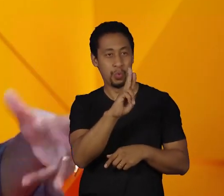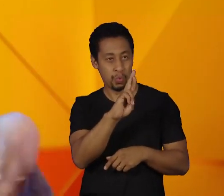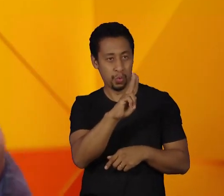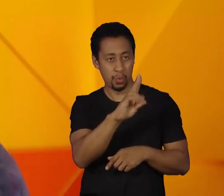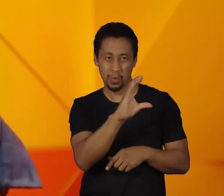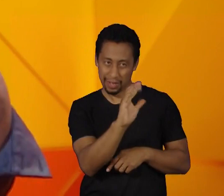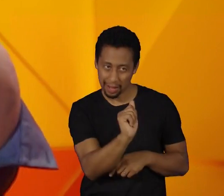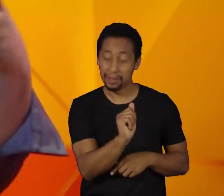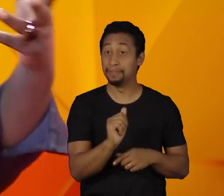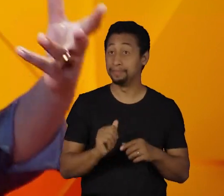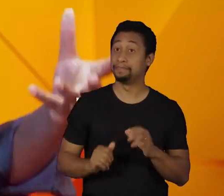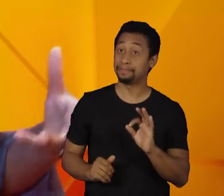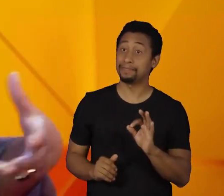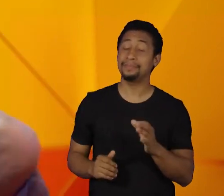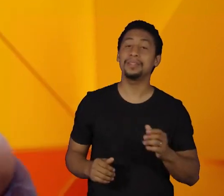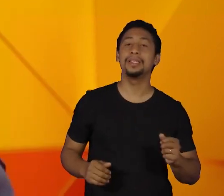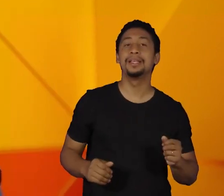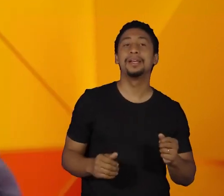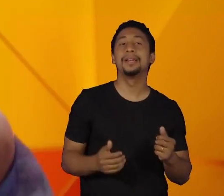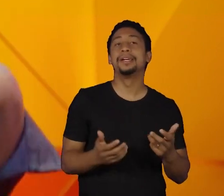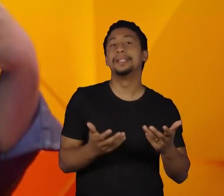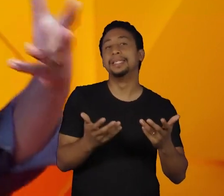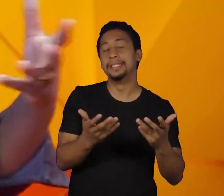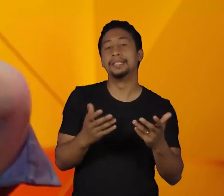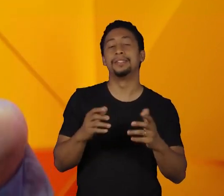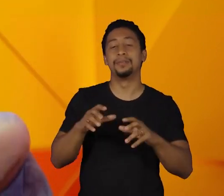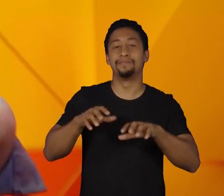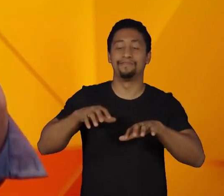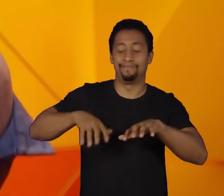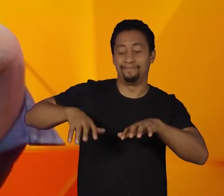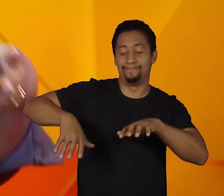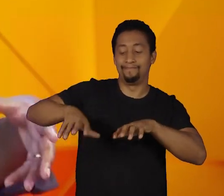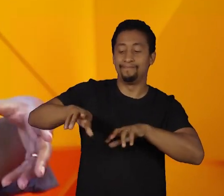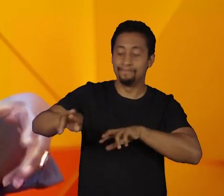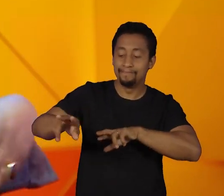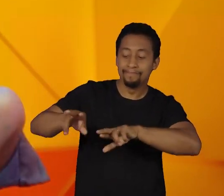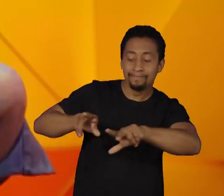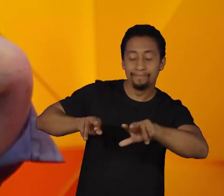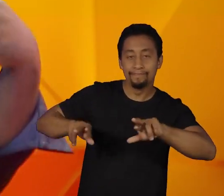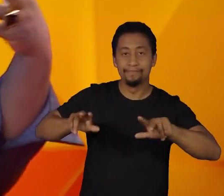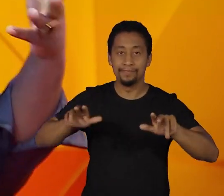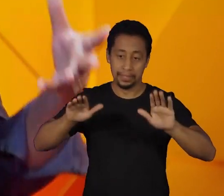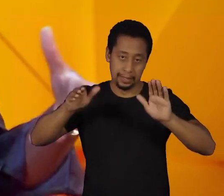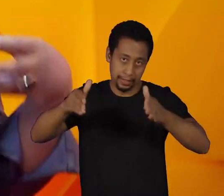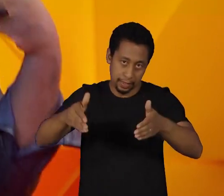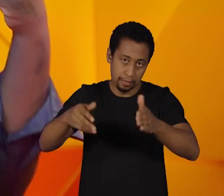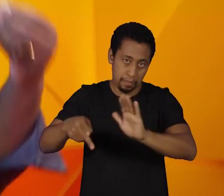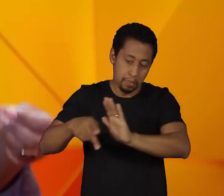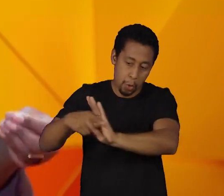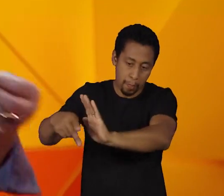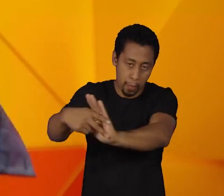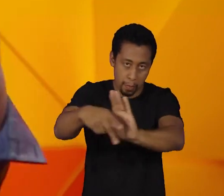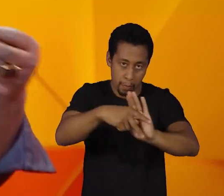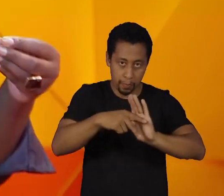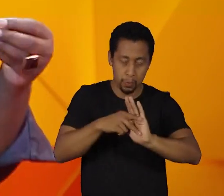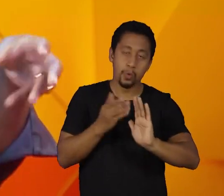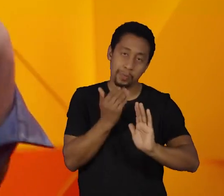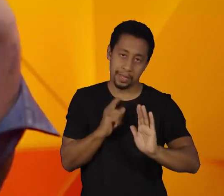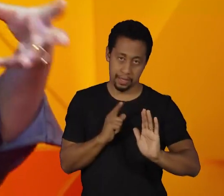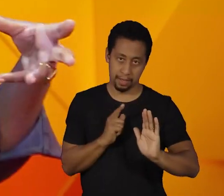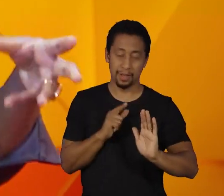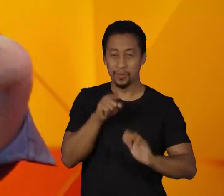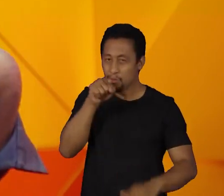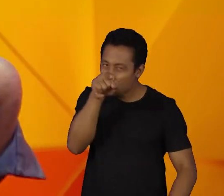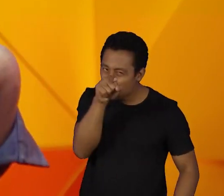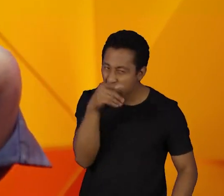a reportagem algumas regiões diferentes, cada uma tem a sua especificidade. Você que sei que é botequeiro, de